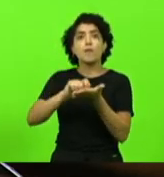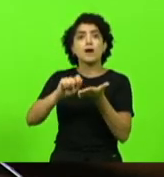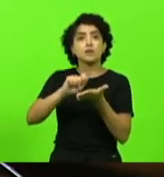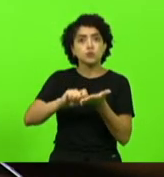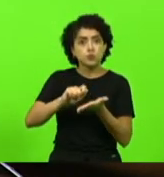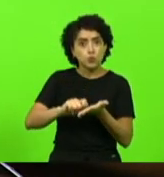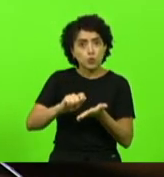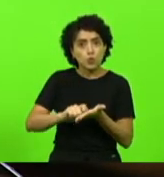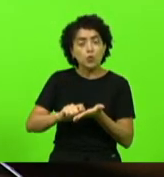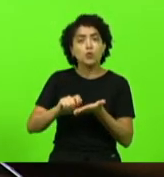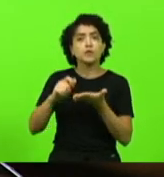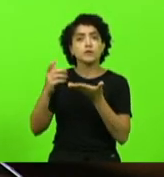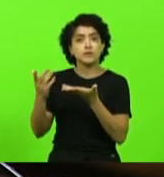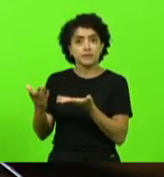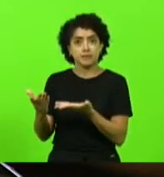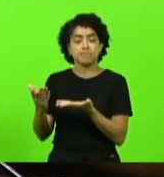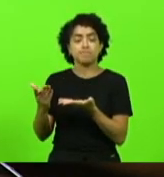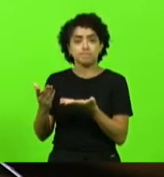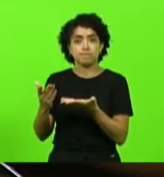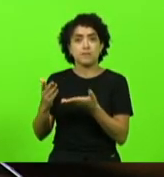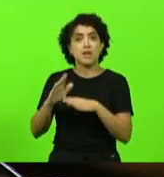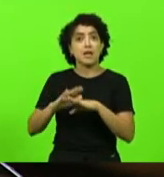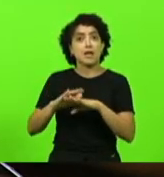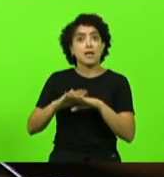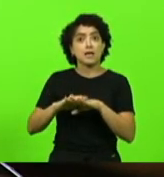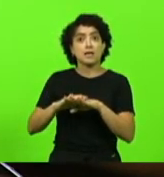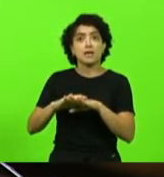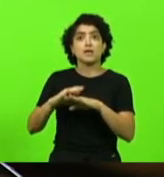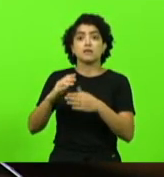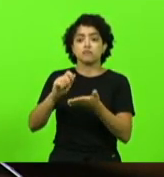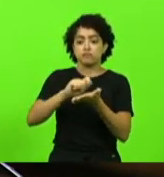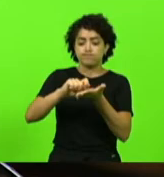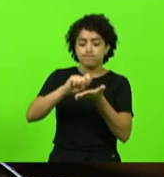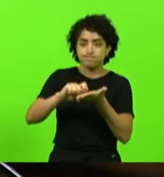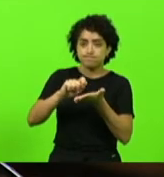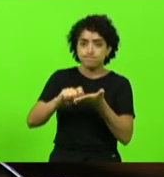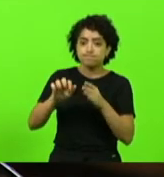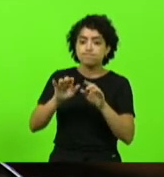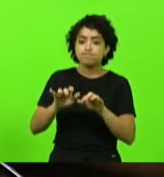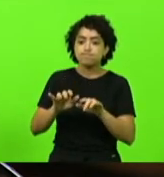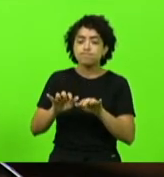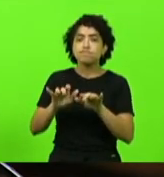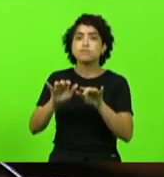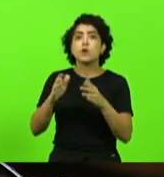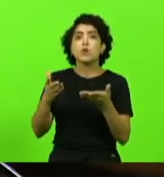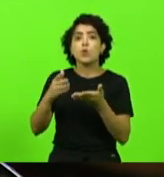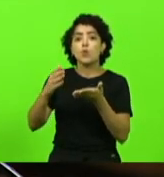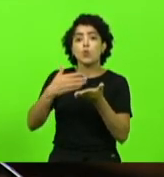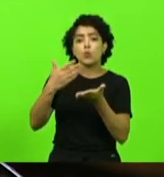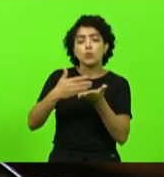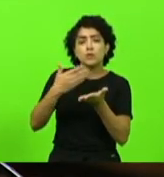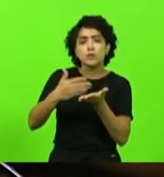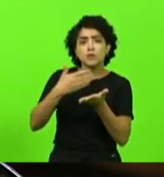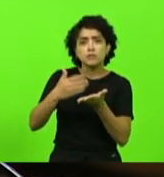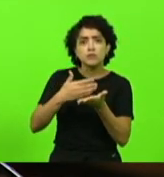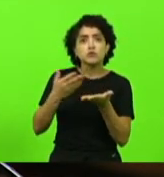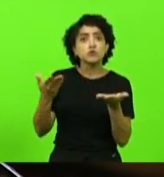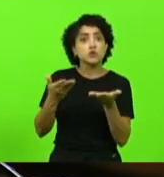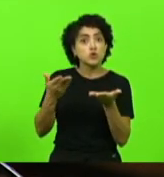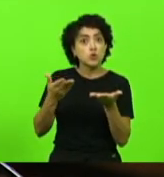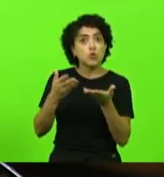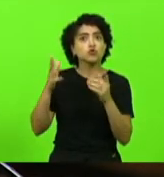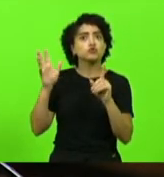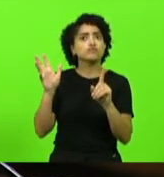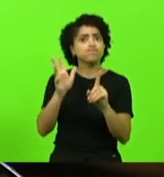libertária, que, da sua máquina de escrever, escreveu livros que hoje são considerados os mais influentes